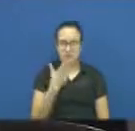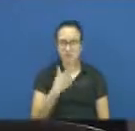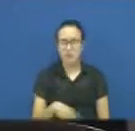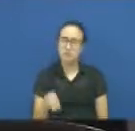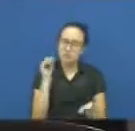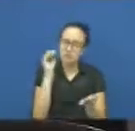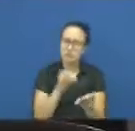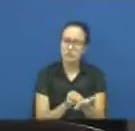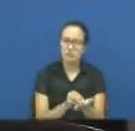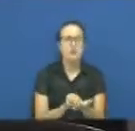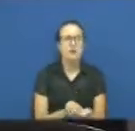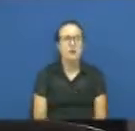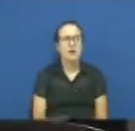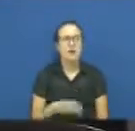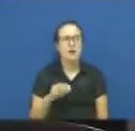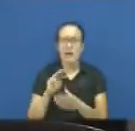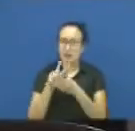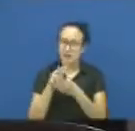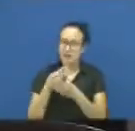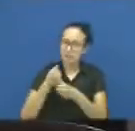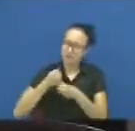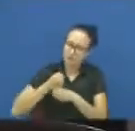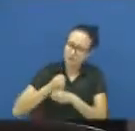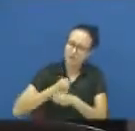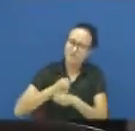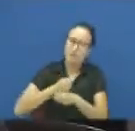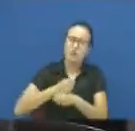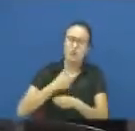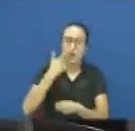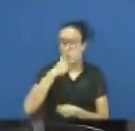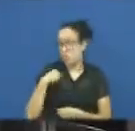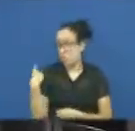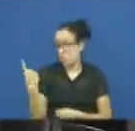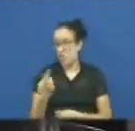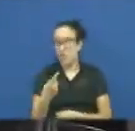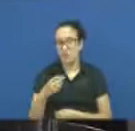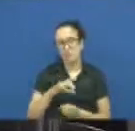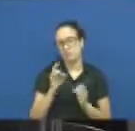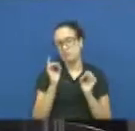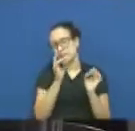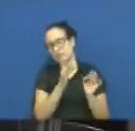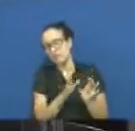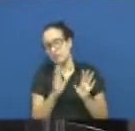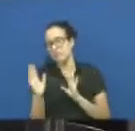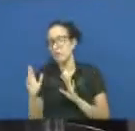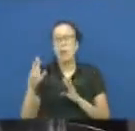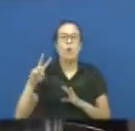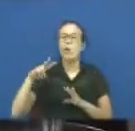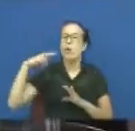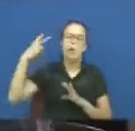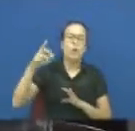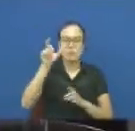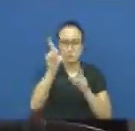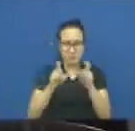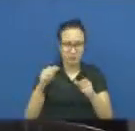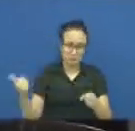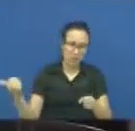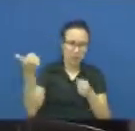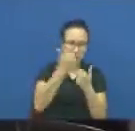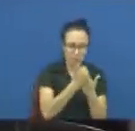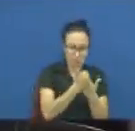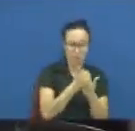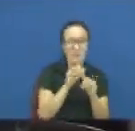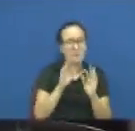A Câmara vai existir por muitos anos. Nós deixaremos essa casa, outros vereadores, outros tempos, mas nunca mais